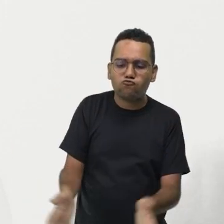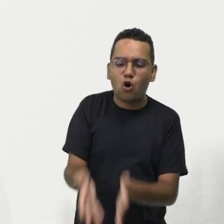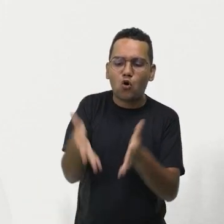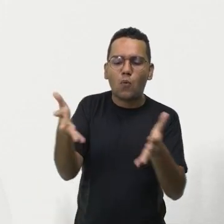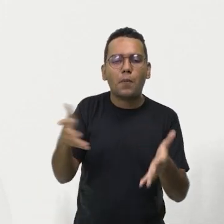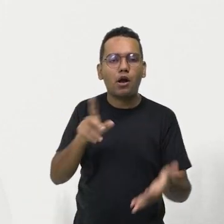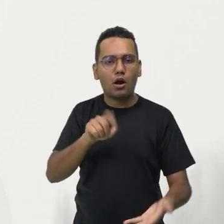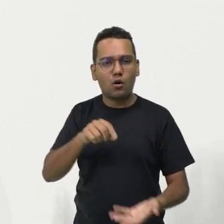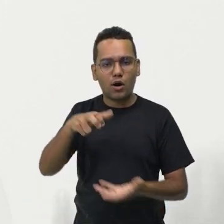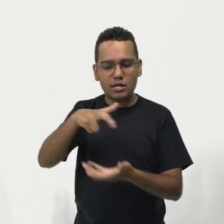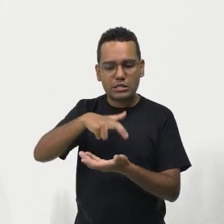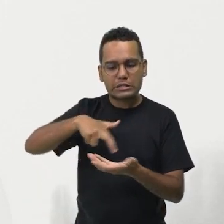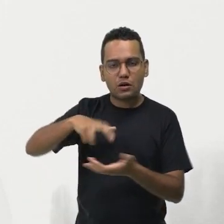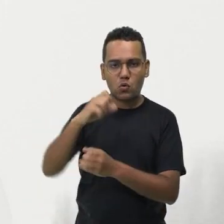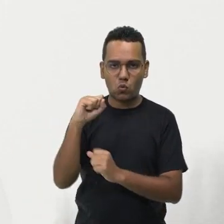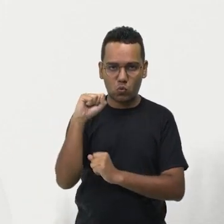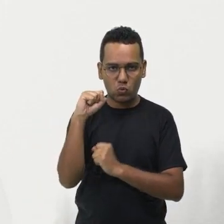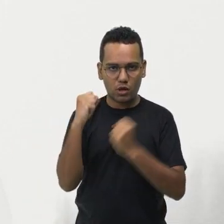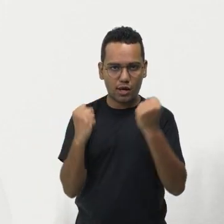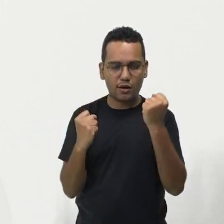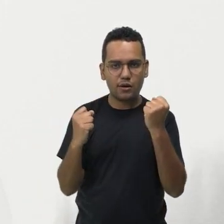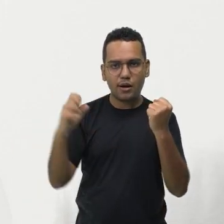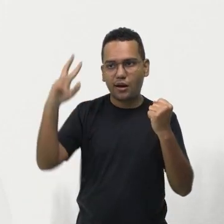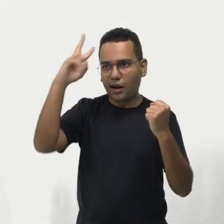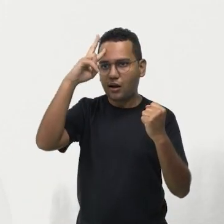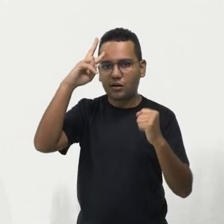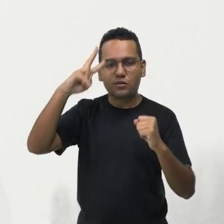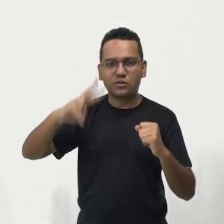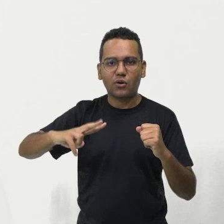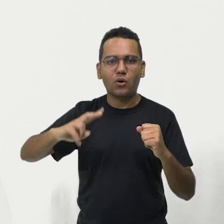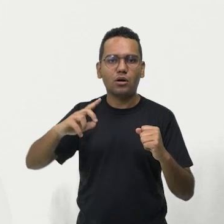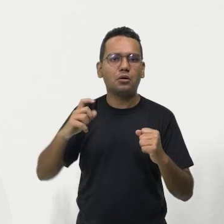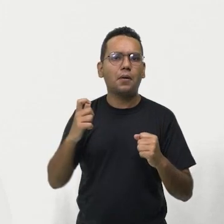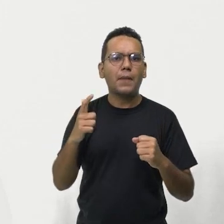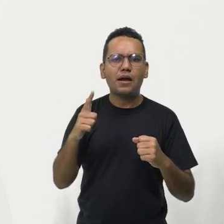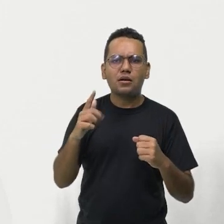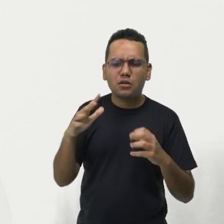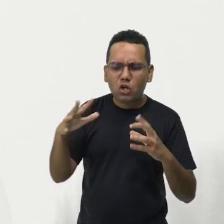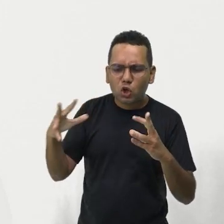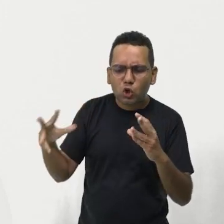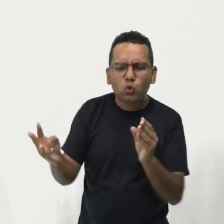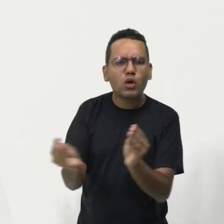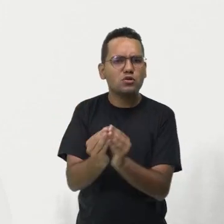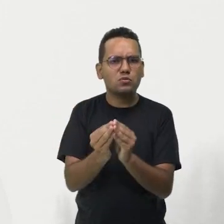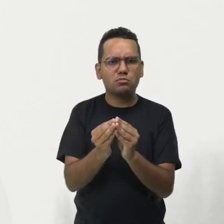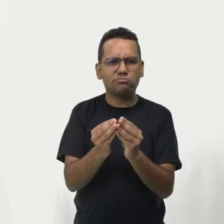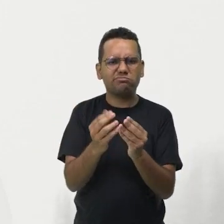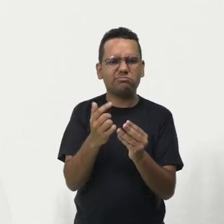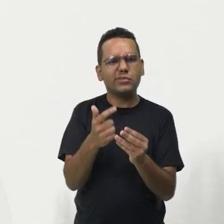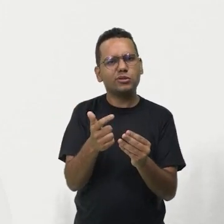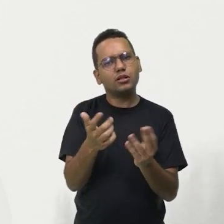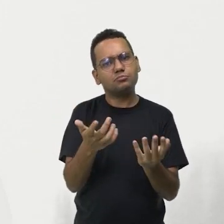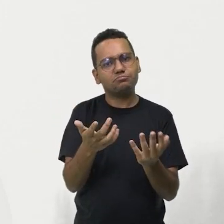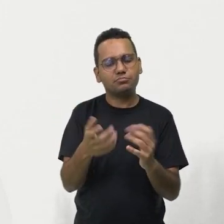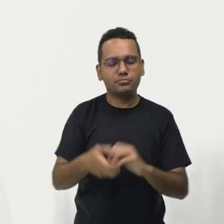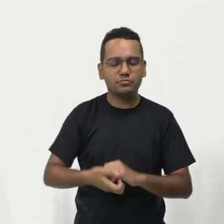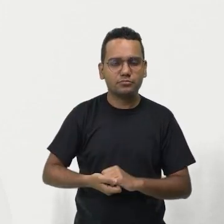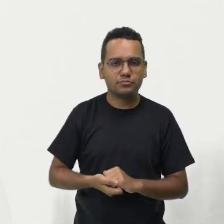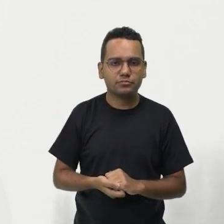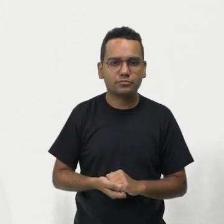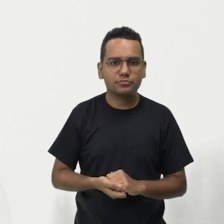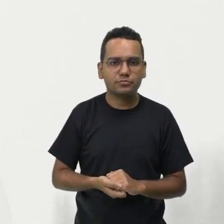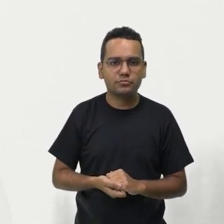industrial. Outro fator histórico, outro fato histórico que também não foi levado para o nosso resumo.